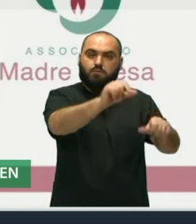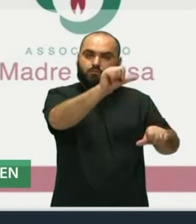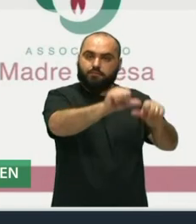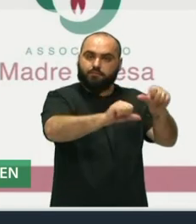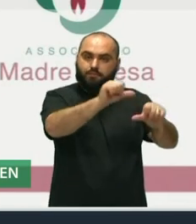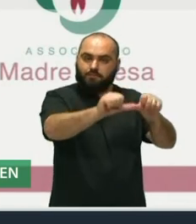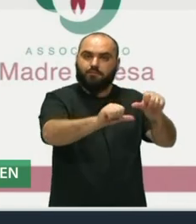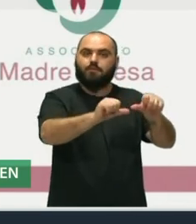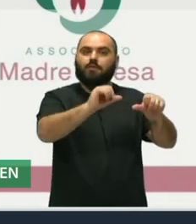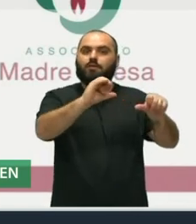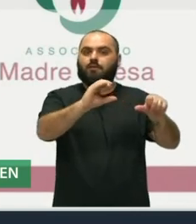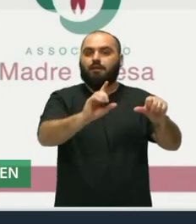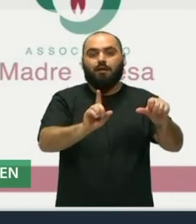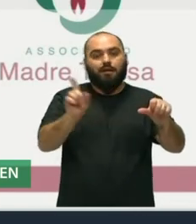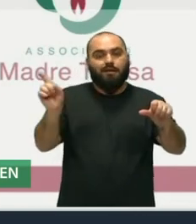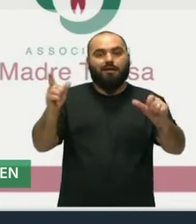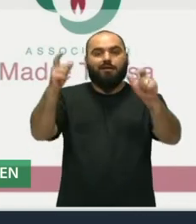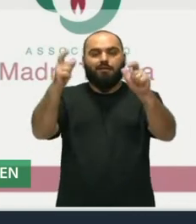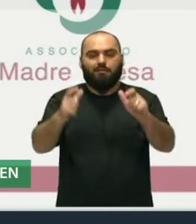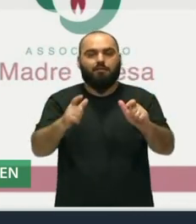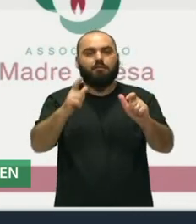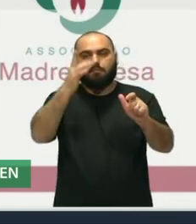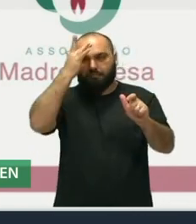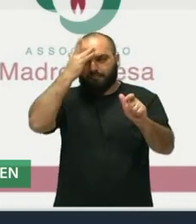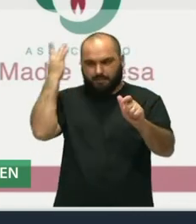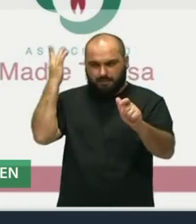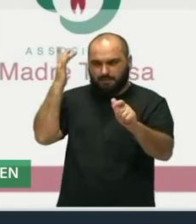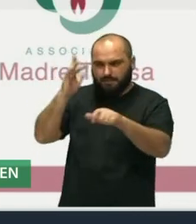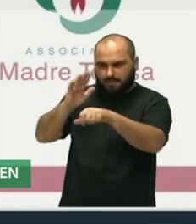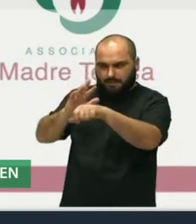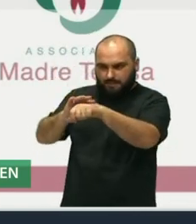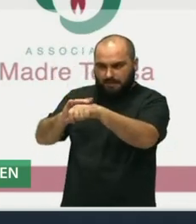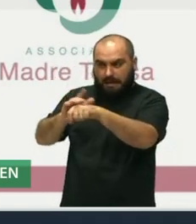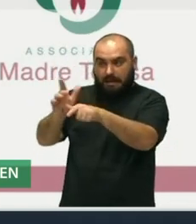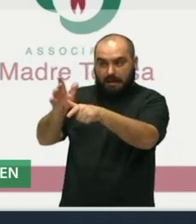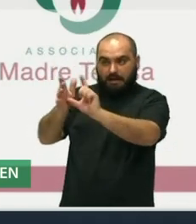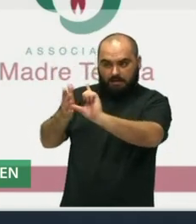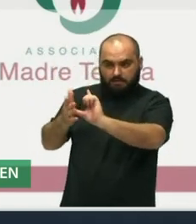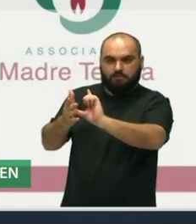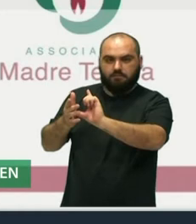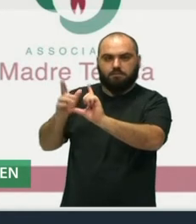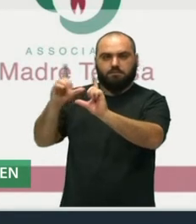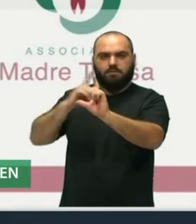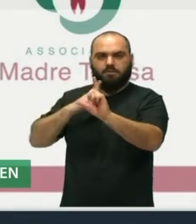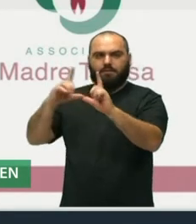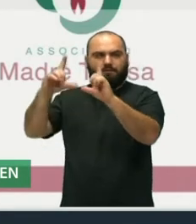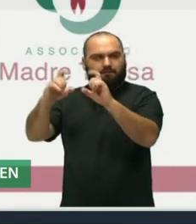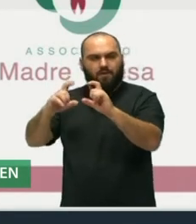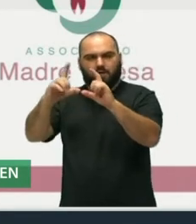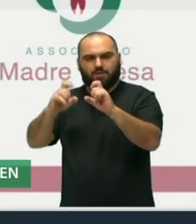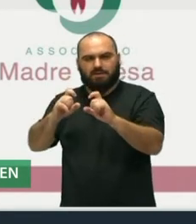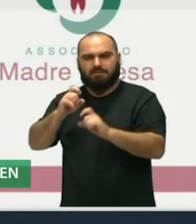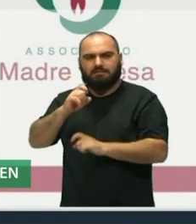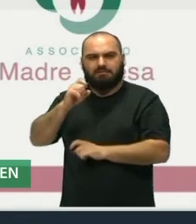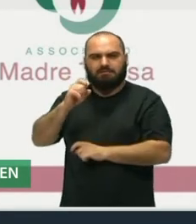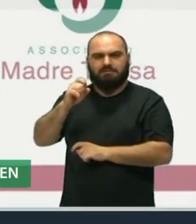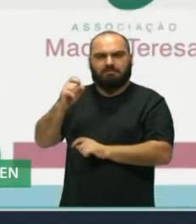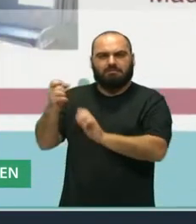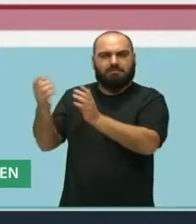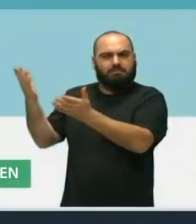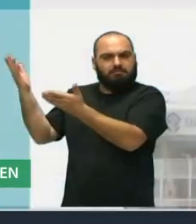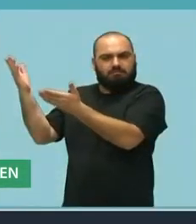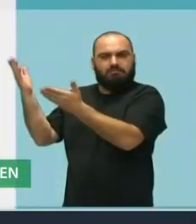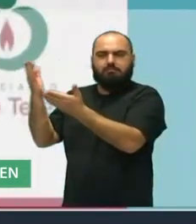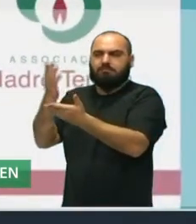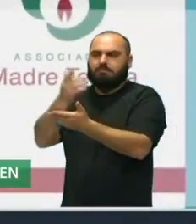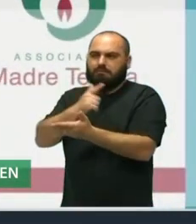o atendimento, uma clínica que recebe o doente clínico mesmo, isso antes, né? Aqui tem umas fotos bem feias, não é que nós escolhemos